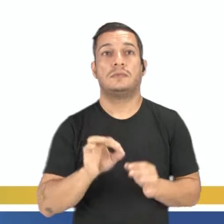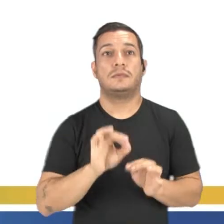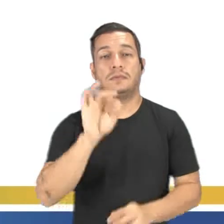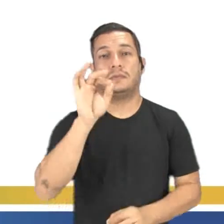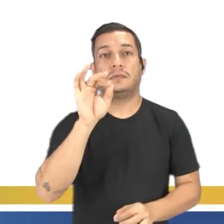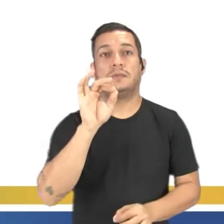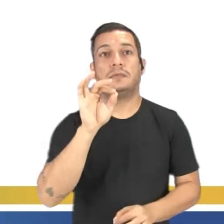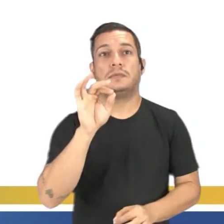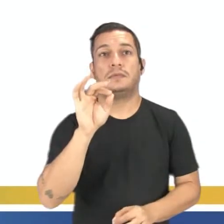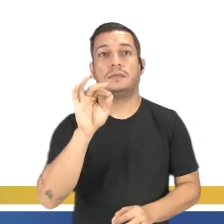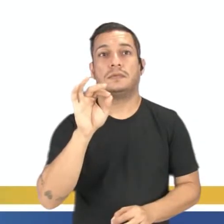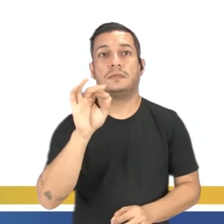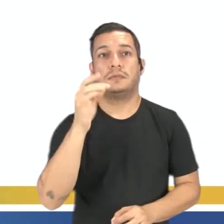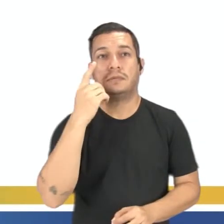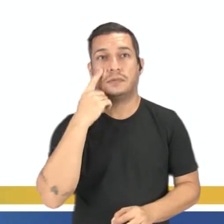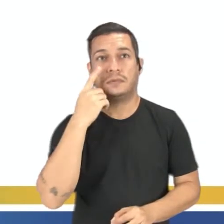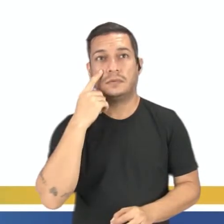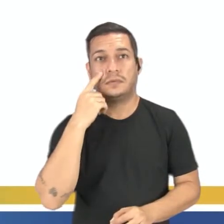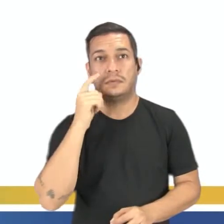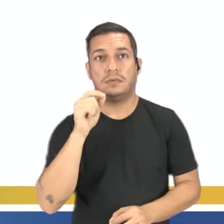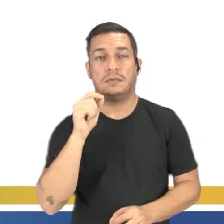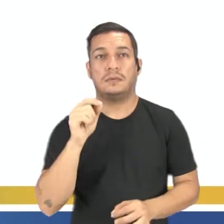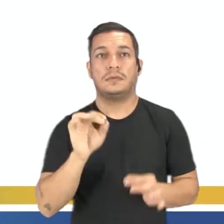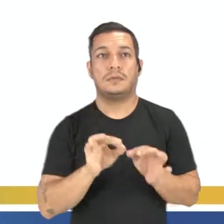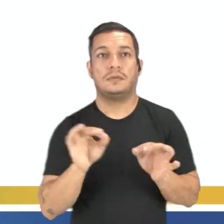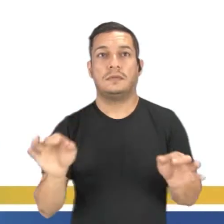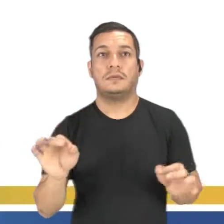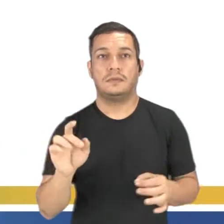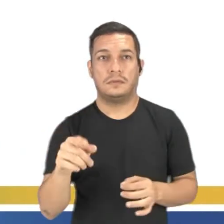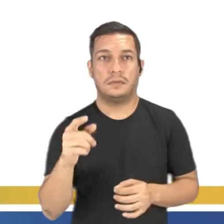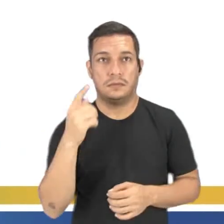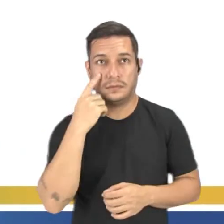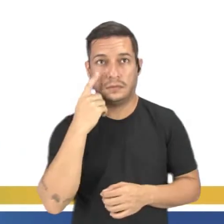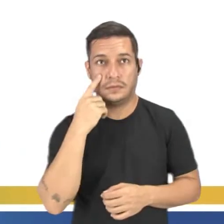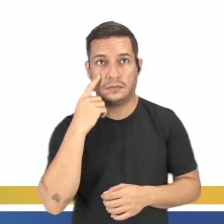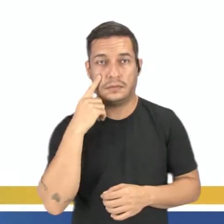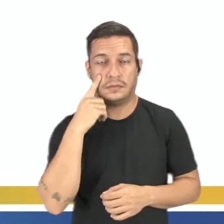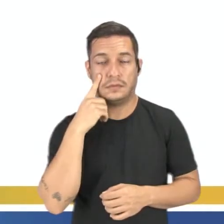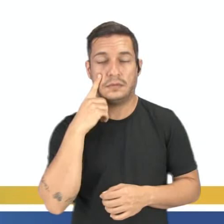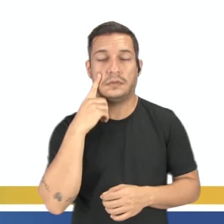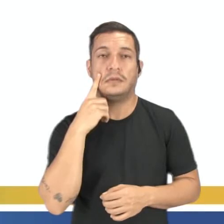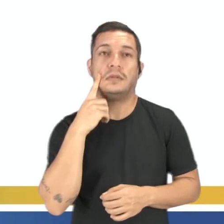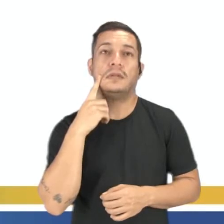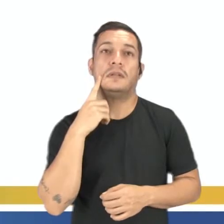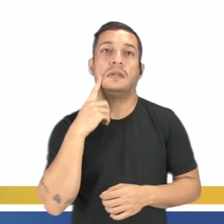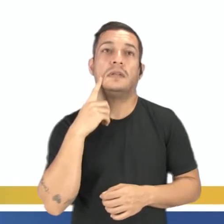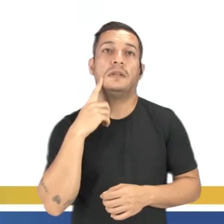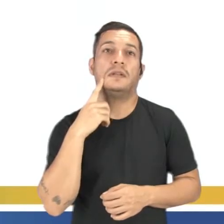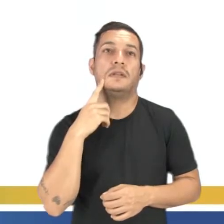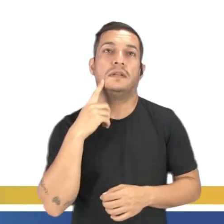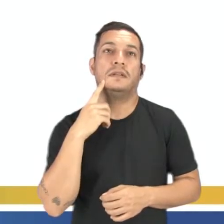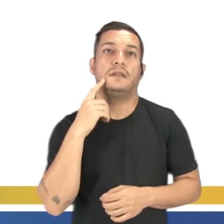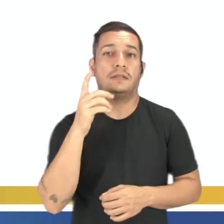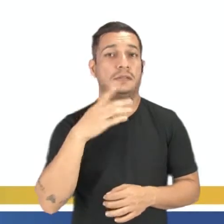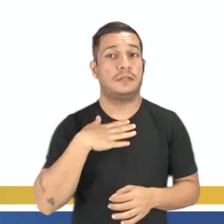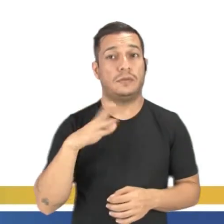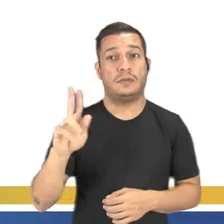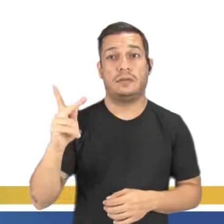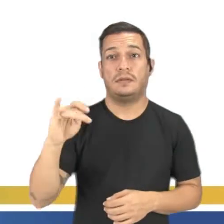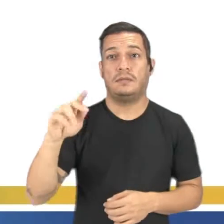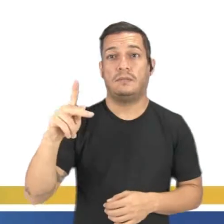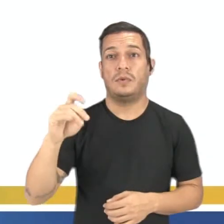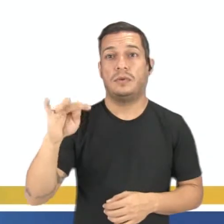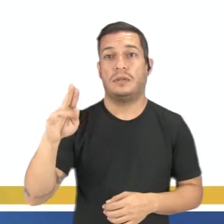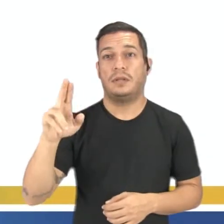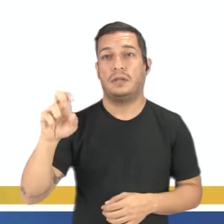de um desses catetos que estejam faltando, ou assim a medida da hipotenusa, se assim ela faltar. Ora, então se eu tenho a minha hipotenusa